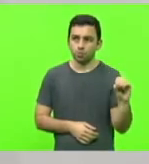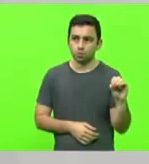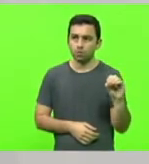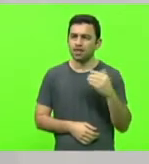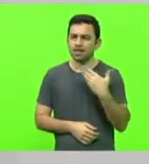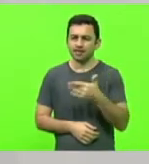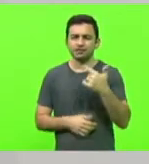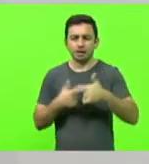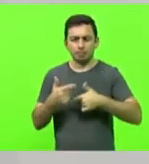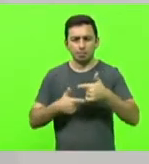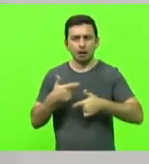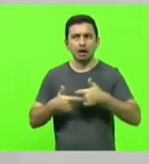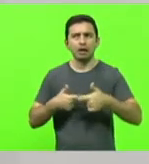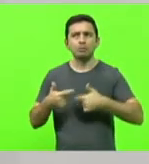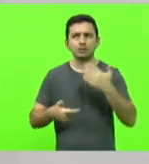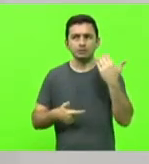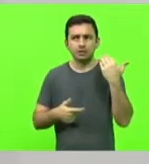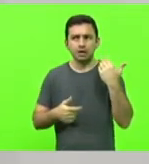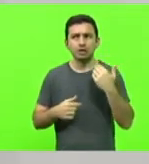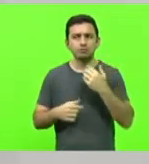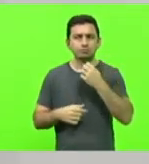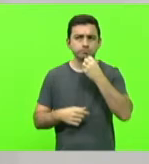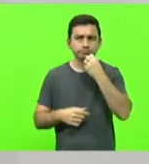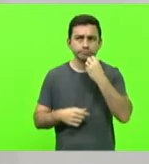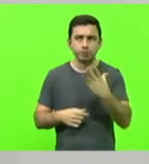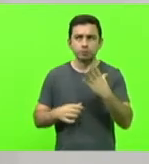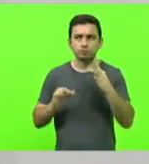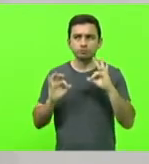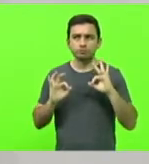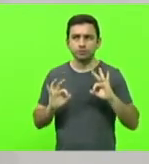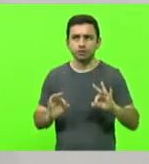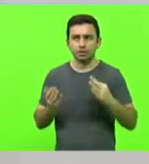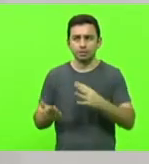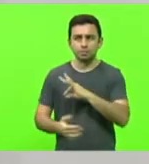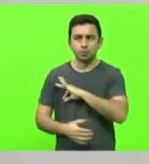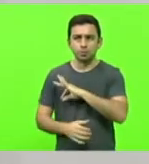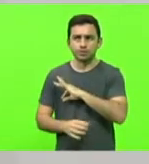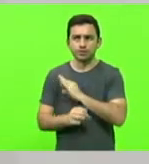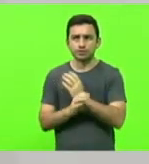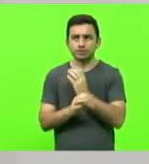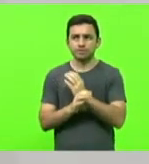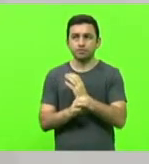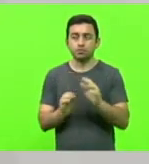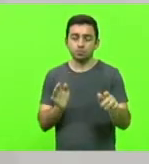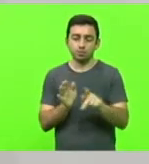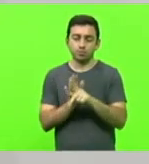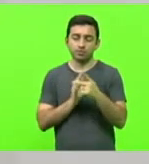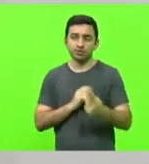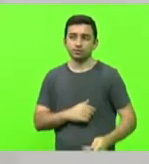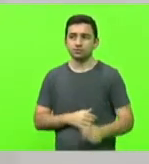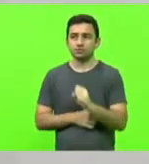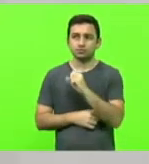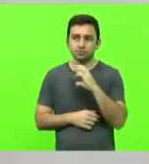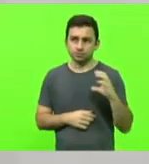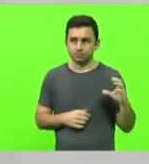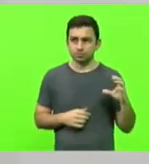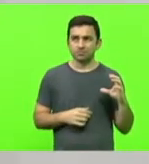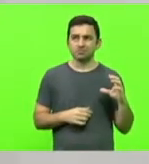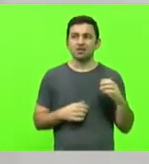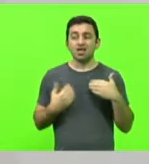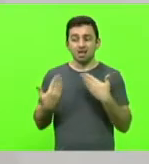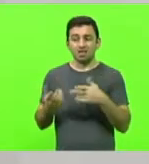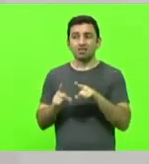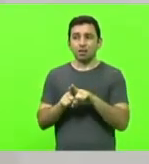trabalho fantástico na direção da Polícia Civil em Santa Catarina, né? E enquanto